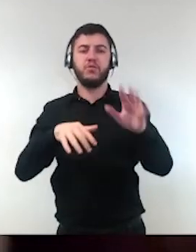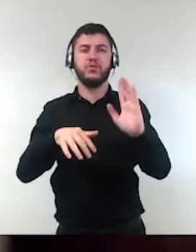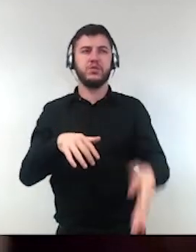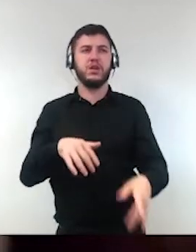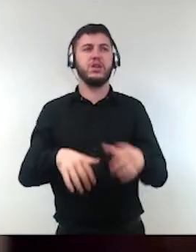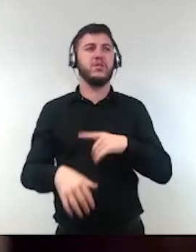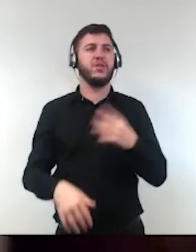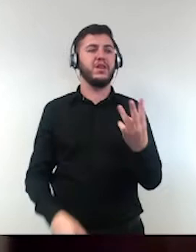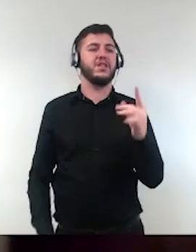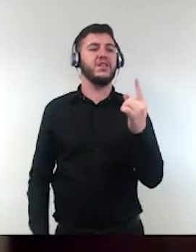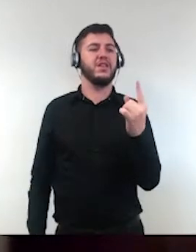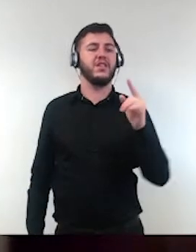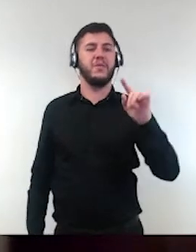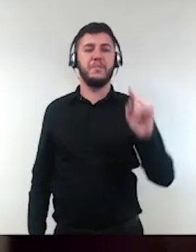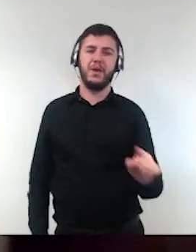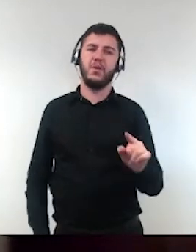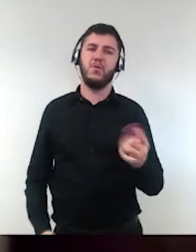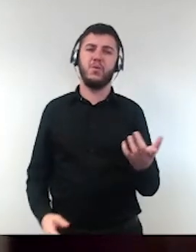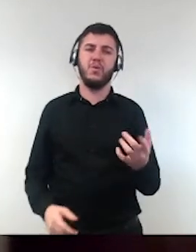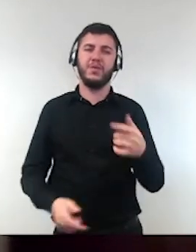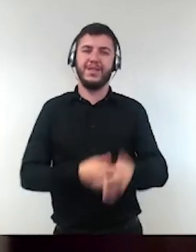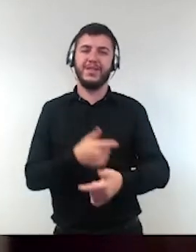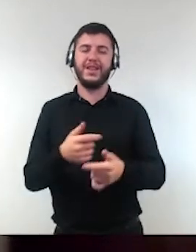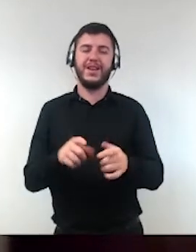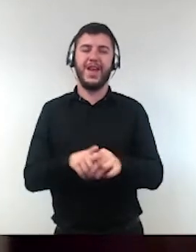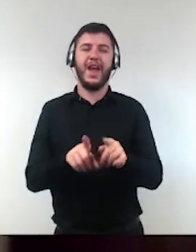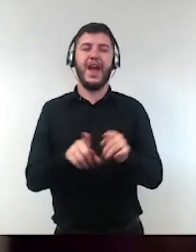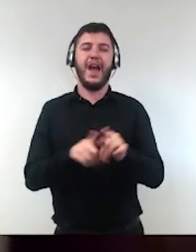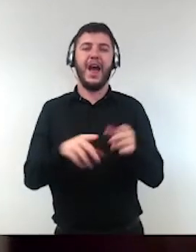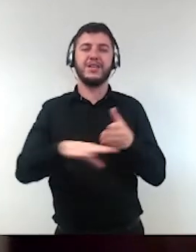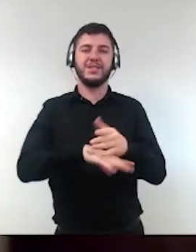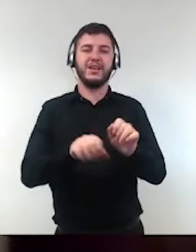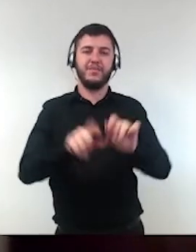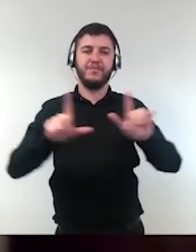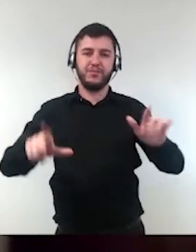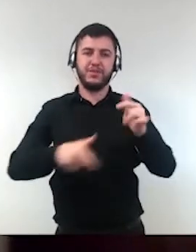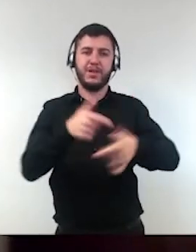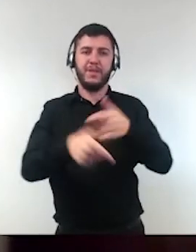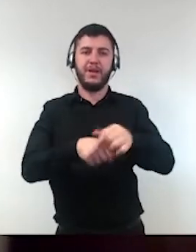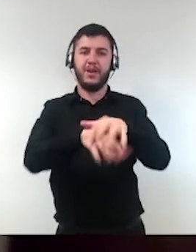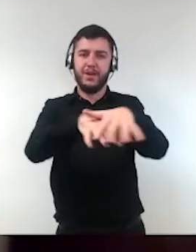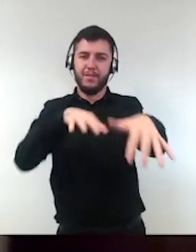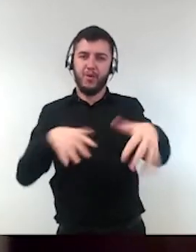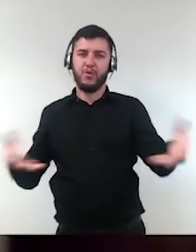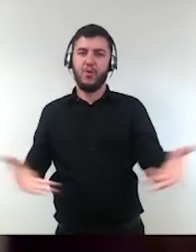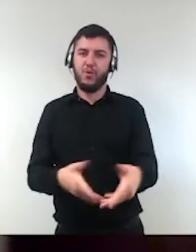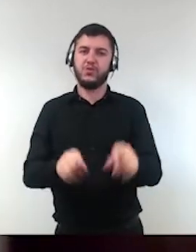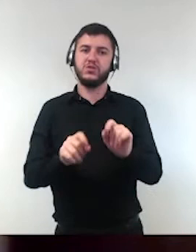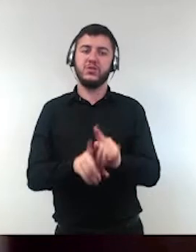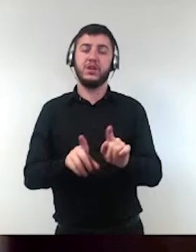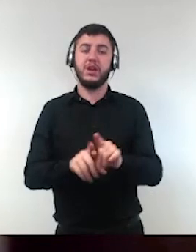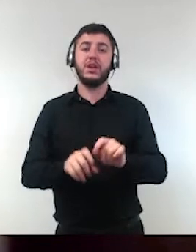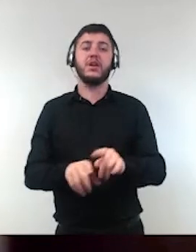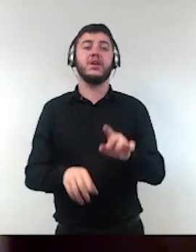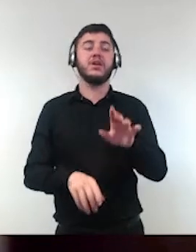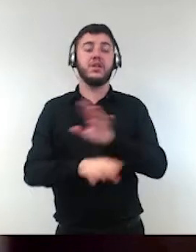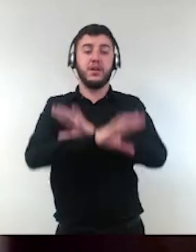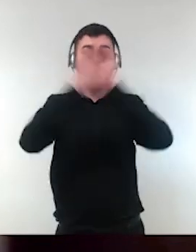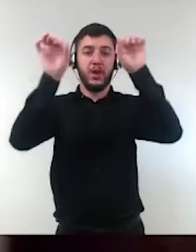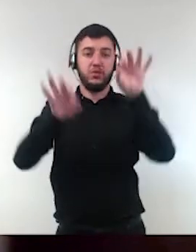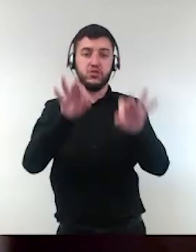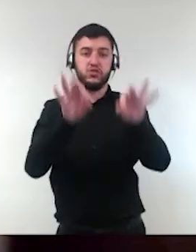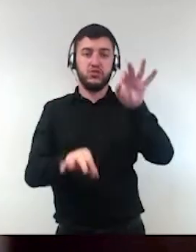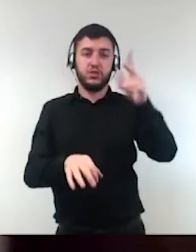já tem 31 mil acessos remotos, ou seja, todo o Tribunal de Justiça de São Paulo, hoje, servidores e